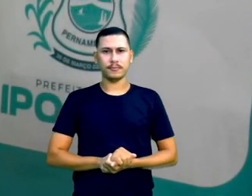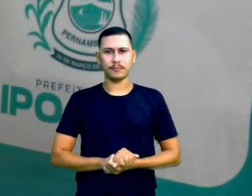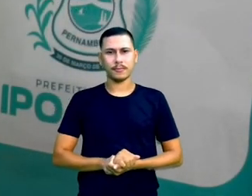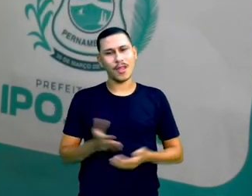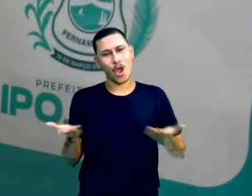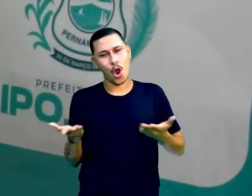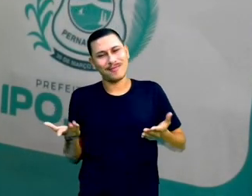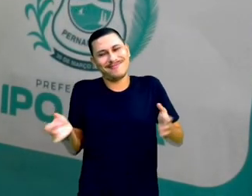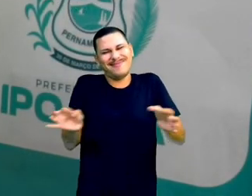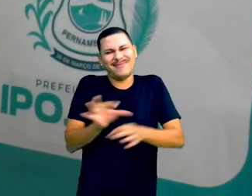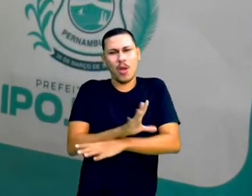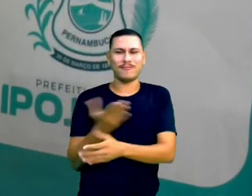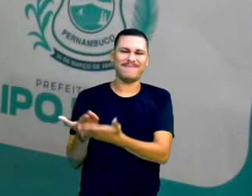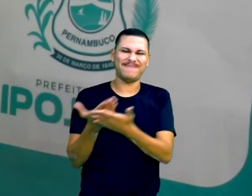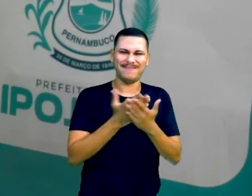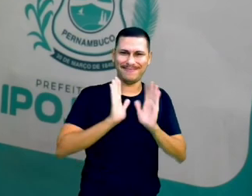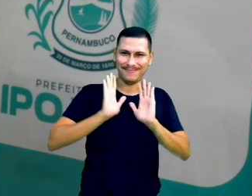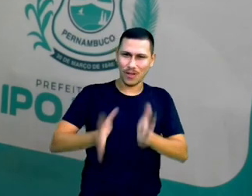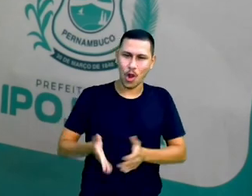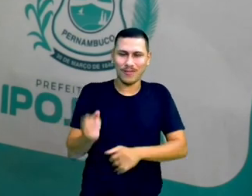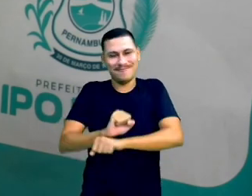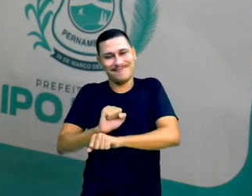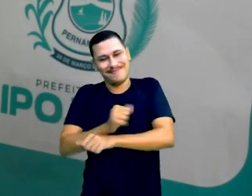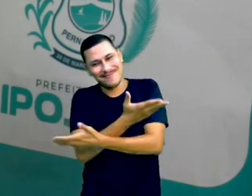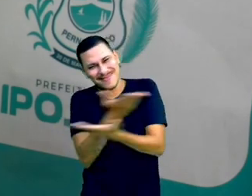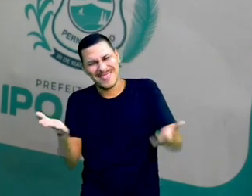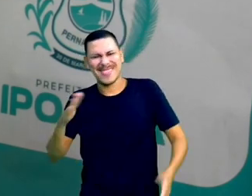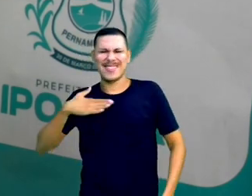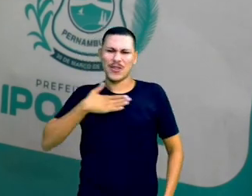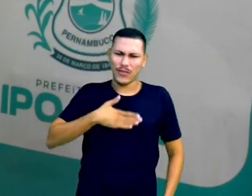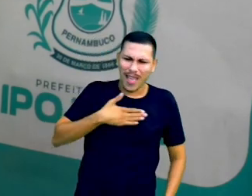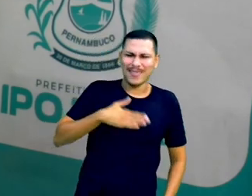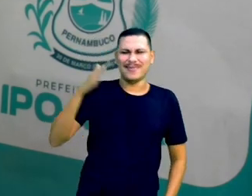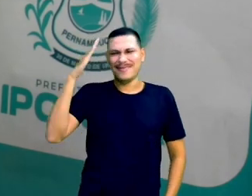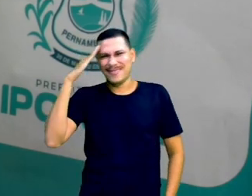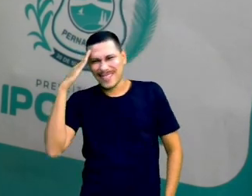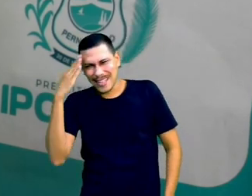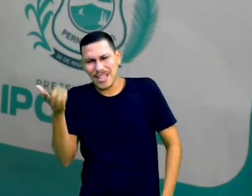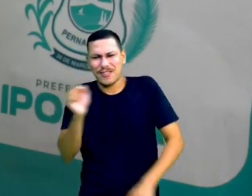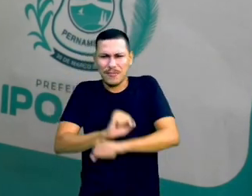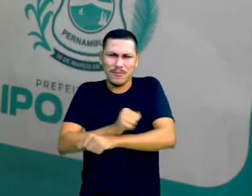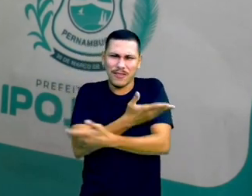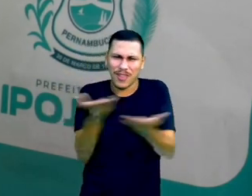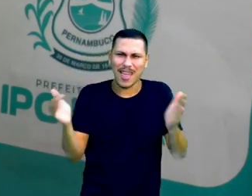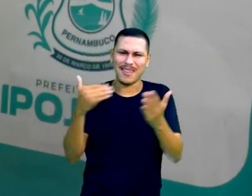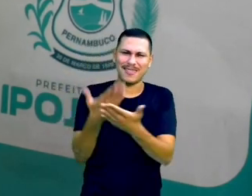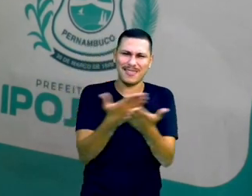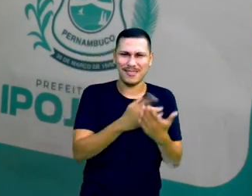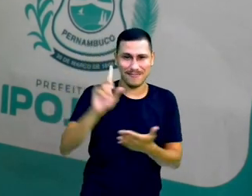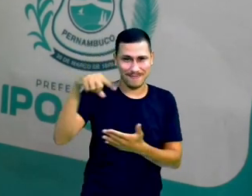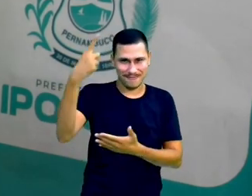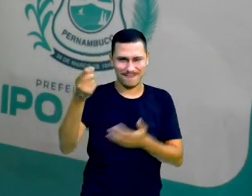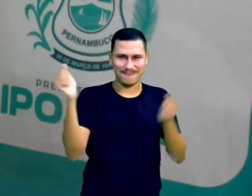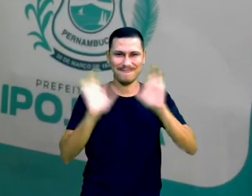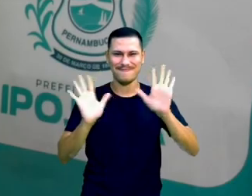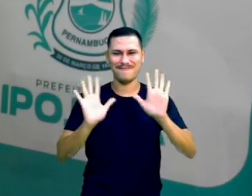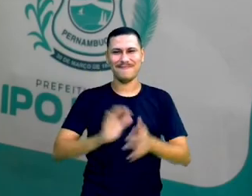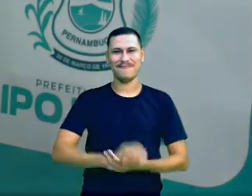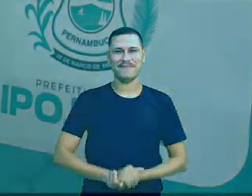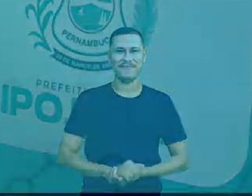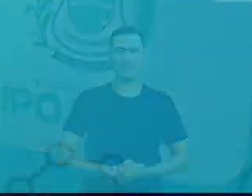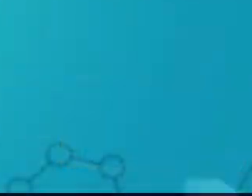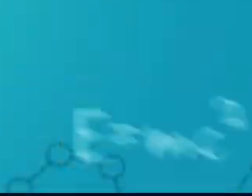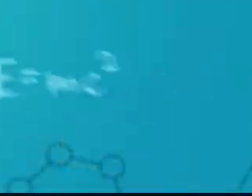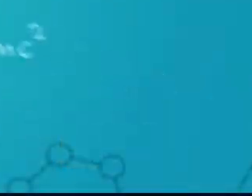nós encerramos a nossa aula de hoje. Eu espero que vocês tenham entendido e eu aguardo vocês na nossa próxima aula. Valeu!